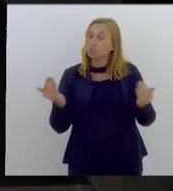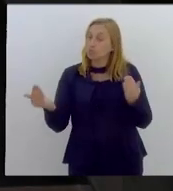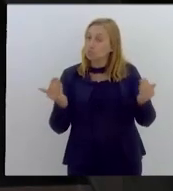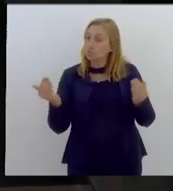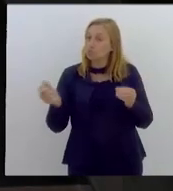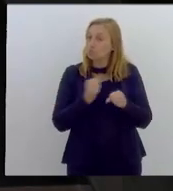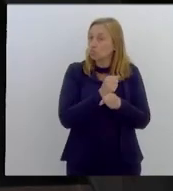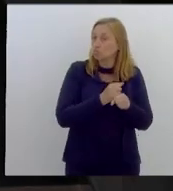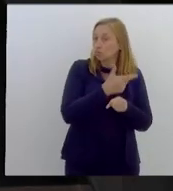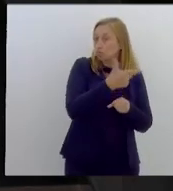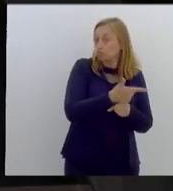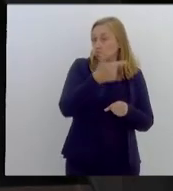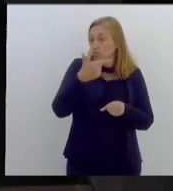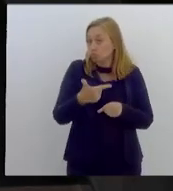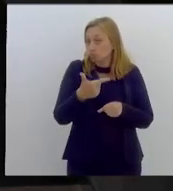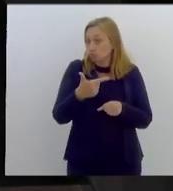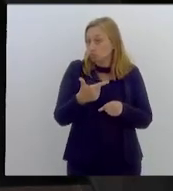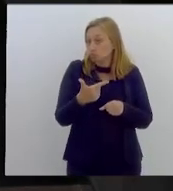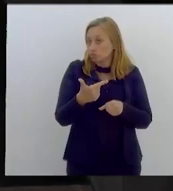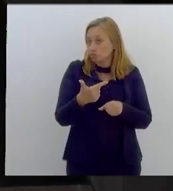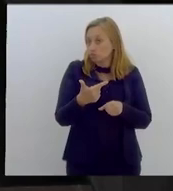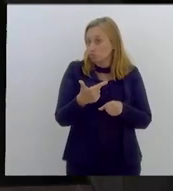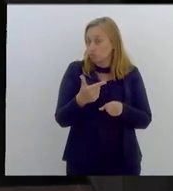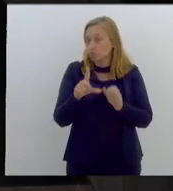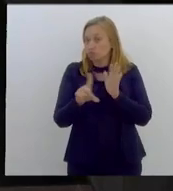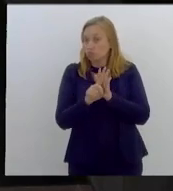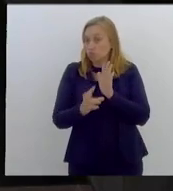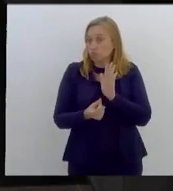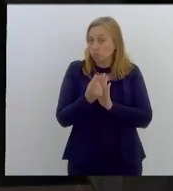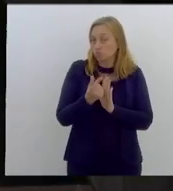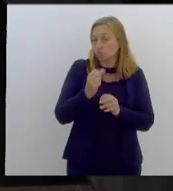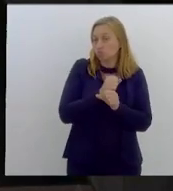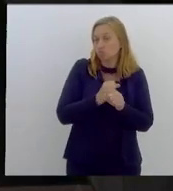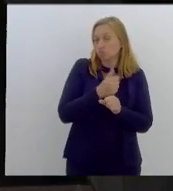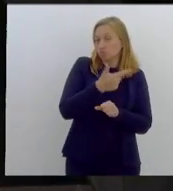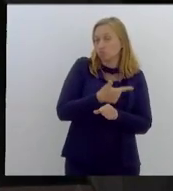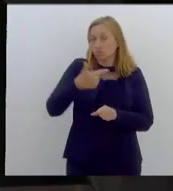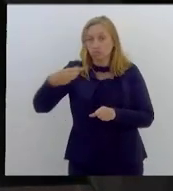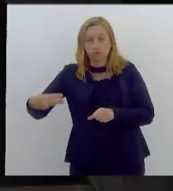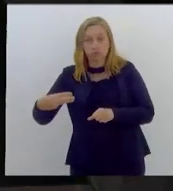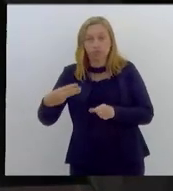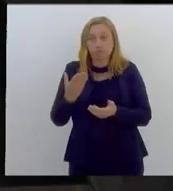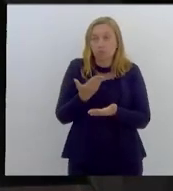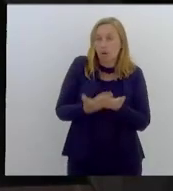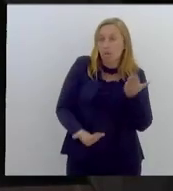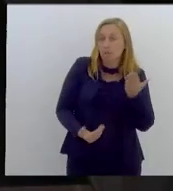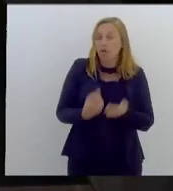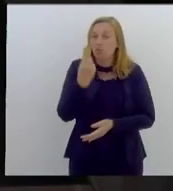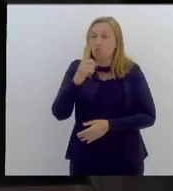de 2022 para a LOA de 2023, uma perda de